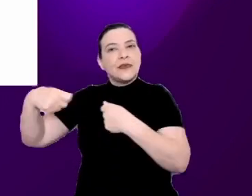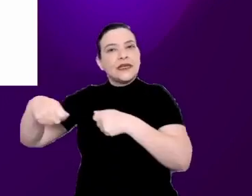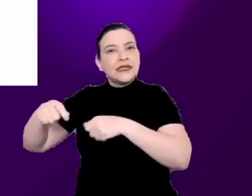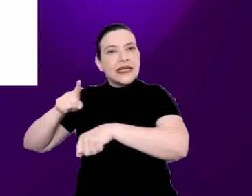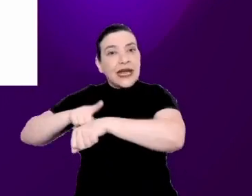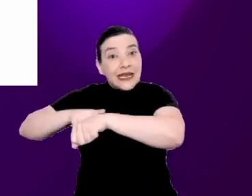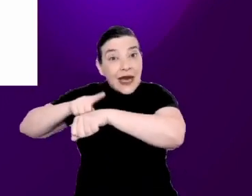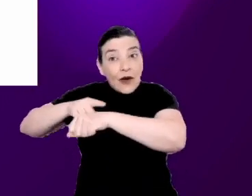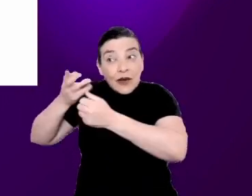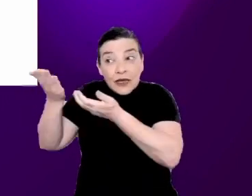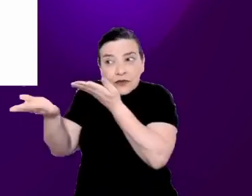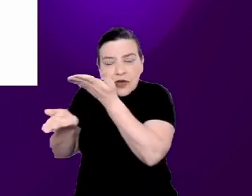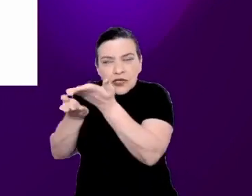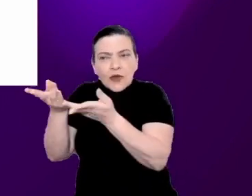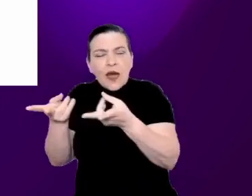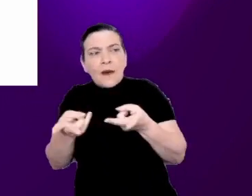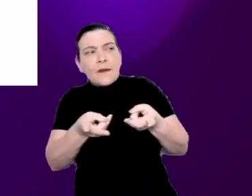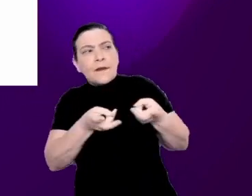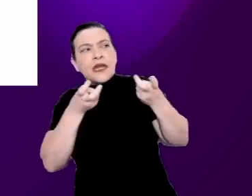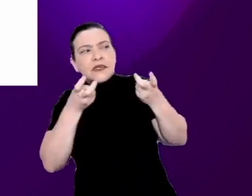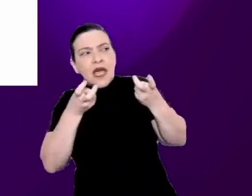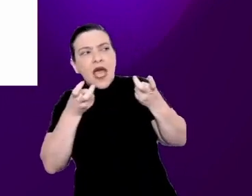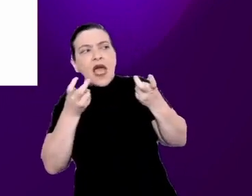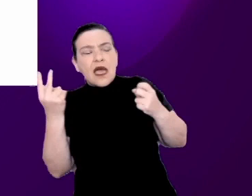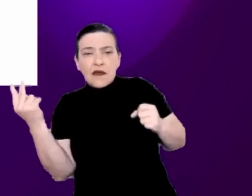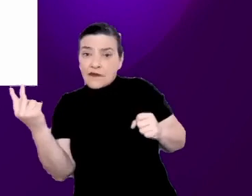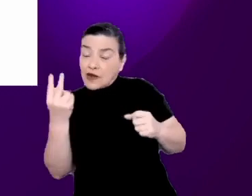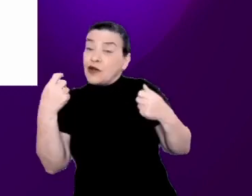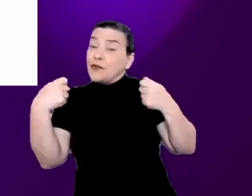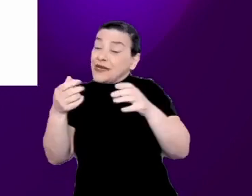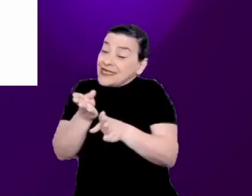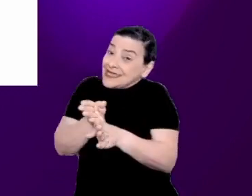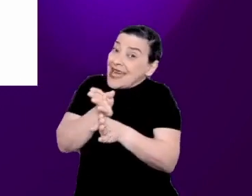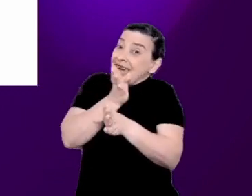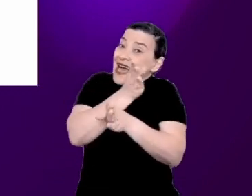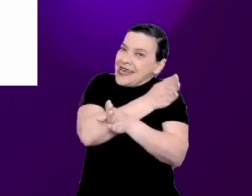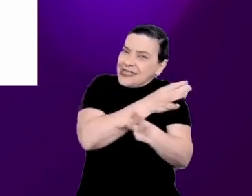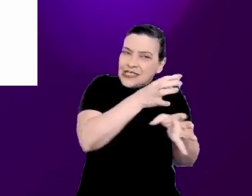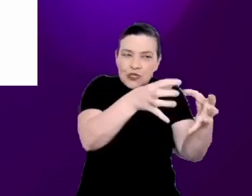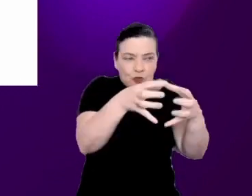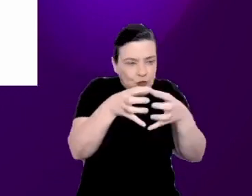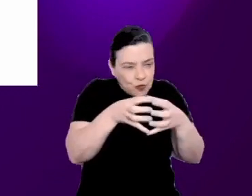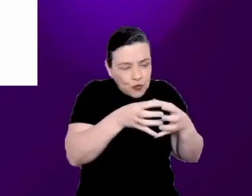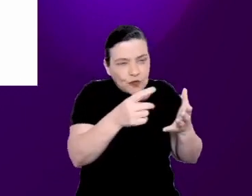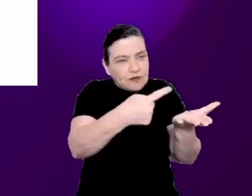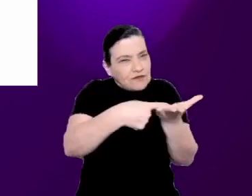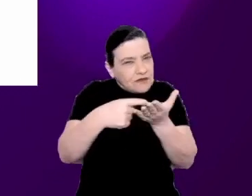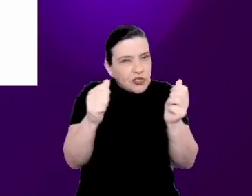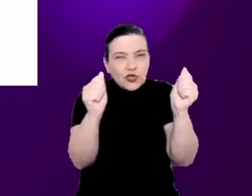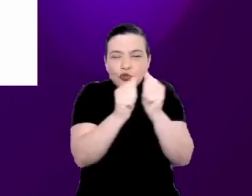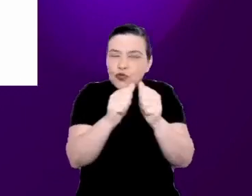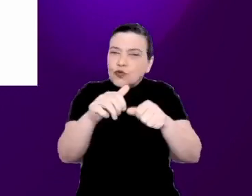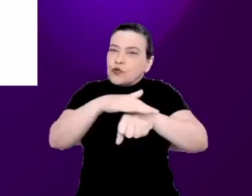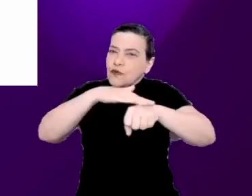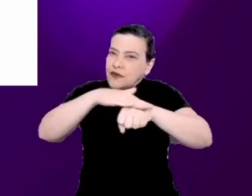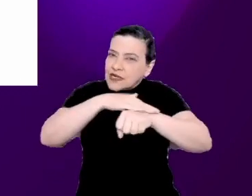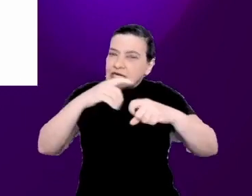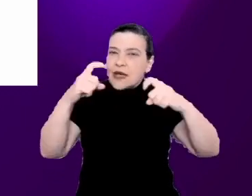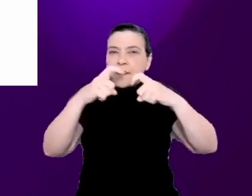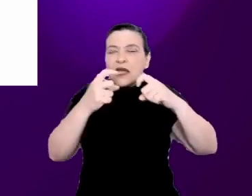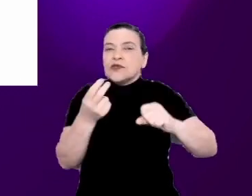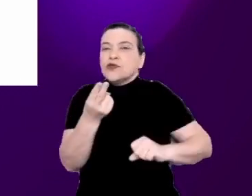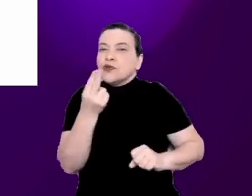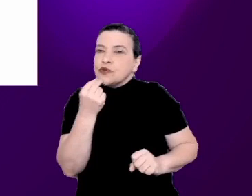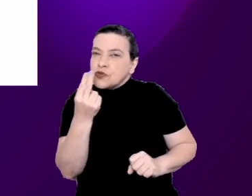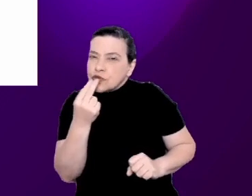gente precisa fazer essa discussão a muitas mãos, trazendo médico, trazendo nutricionista,